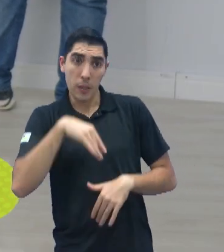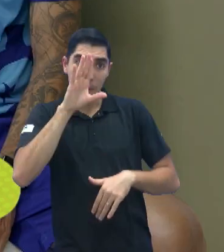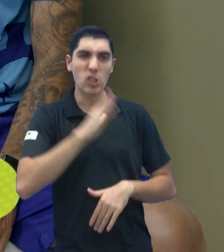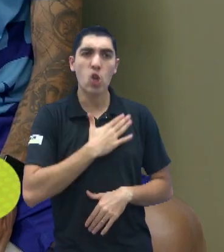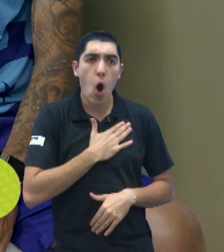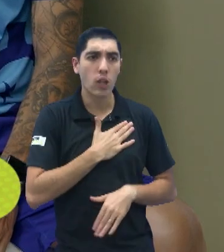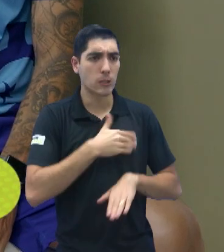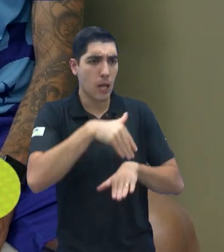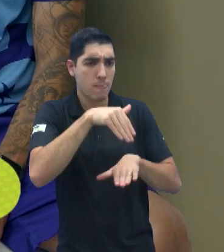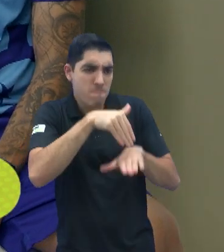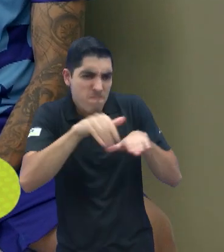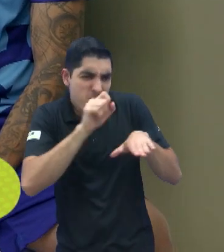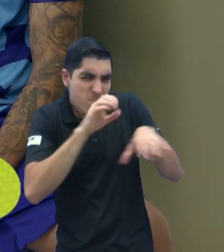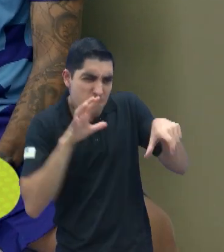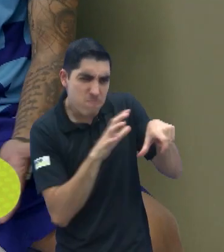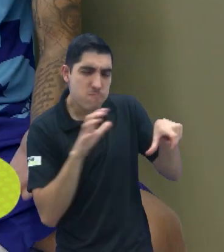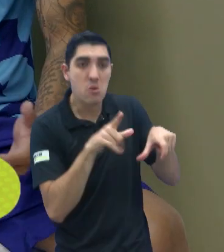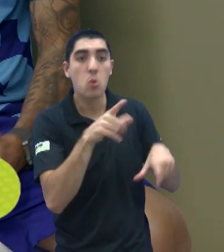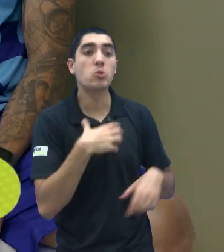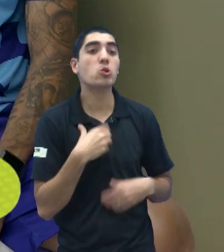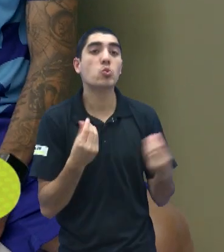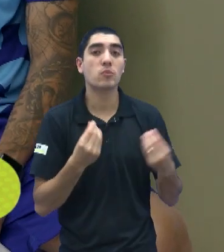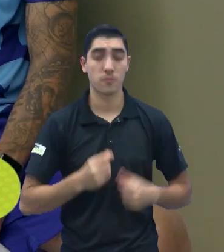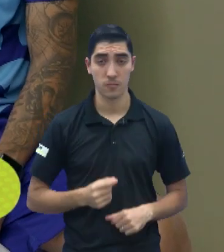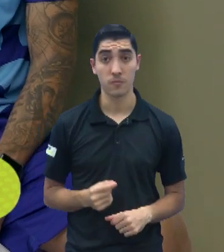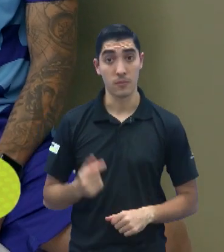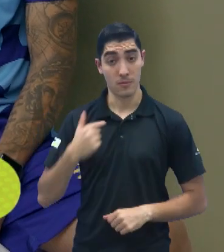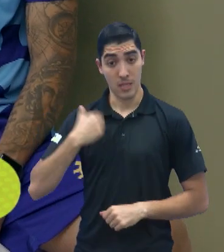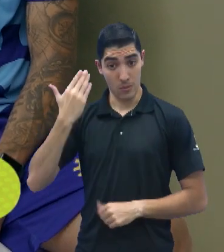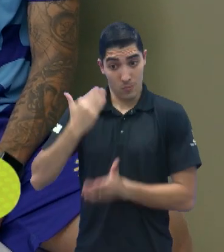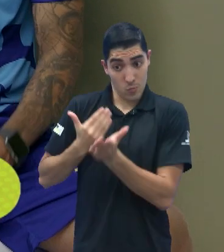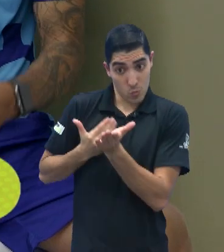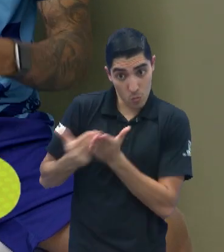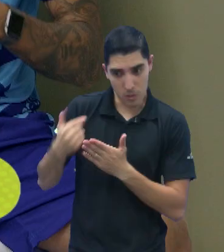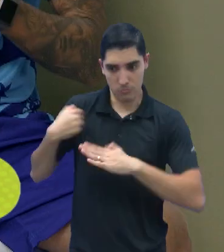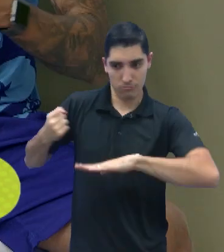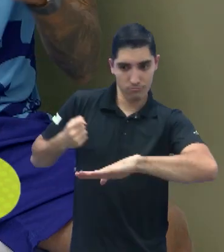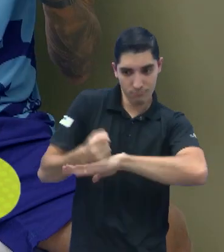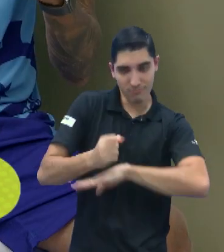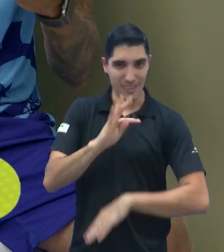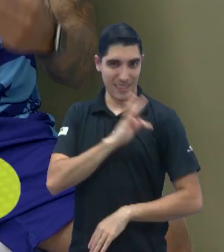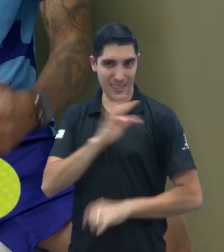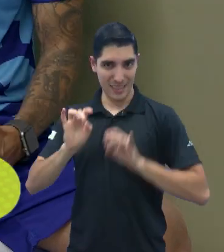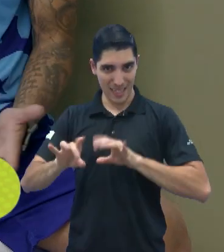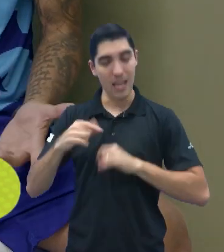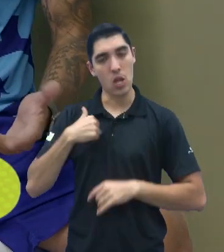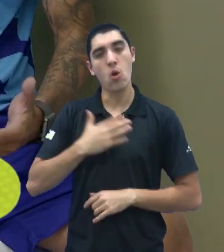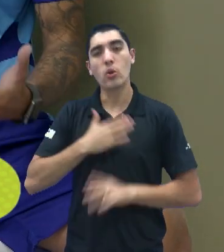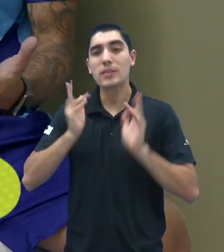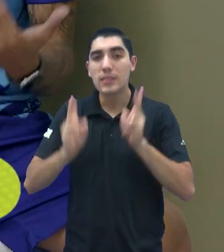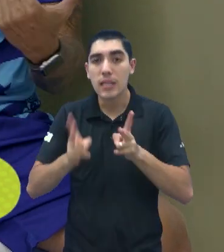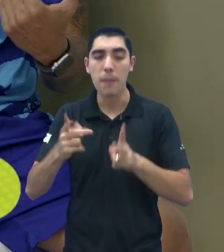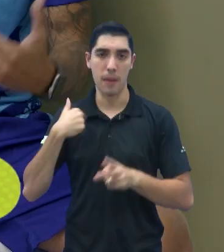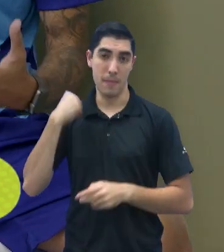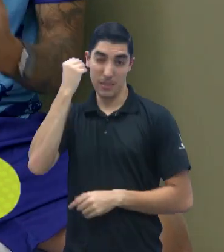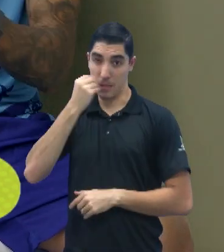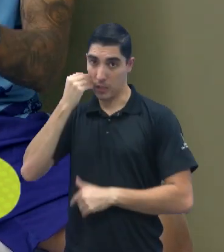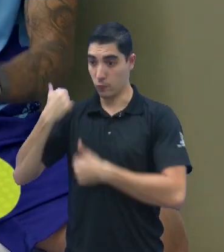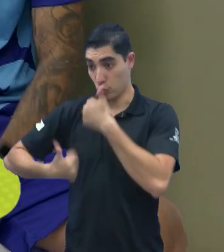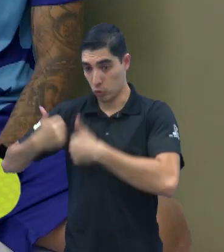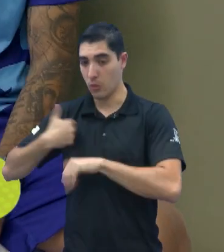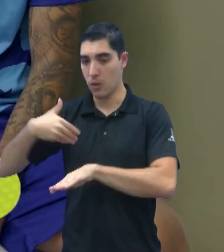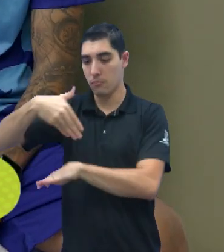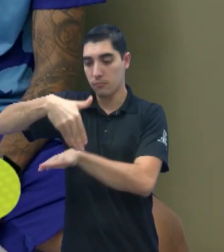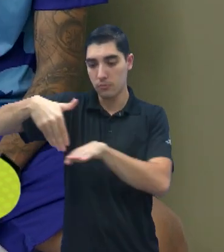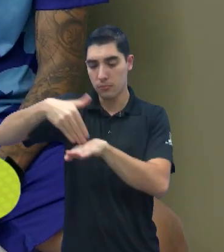você? Então, desde o começo da minha carreira, né, eu sempre joguei mais do meio para frente. Acho que nunca cheguei a jogar numa posição...